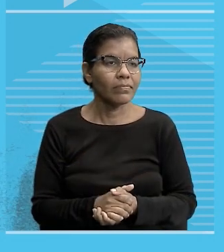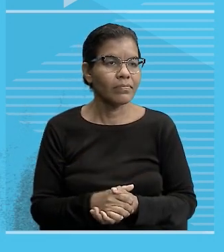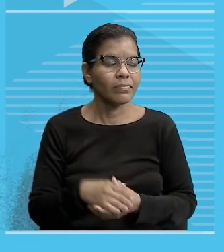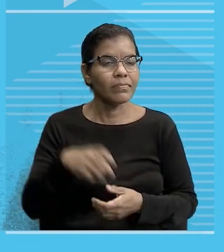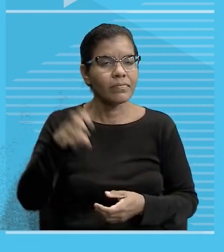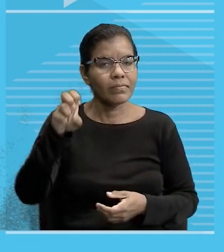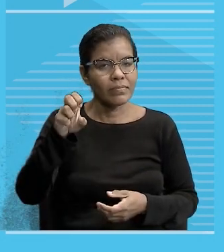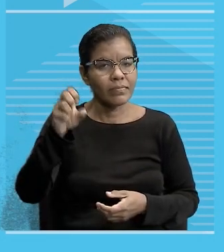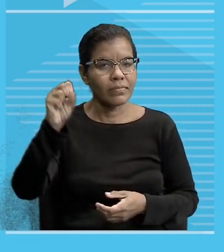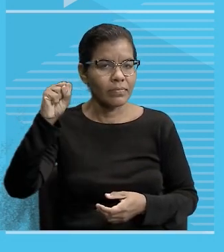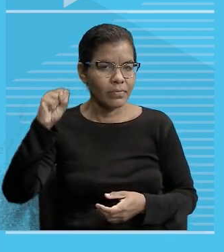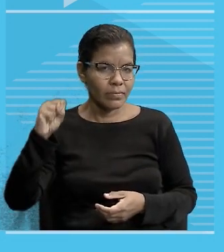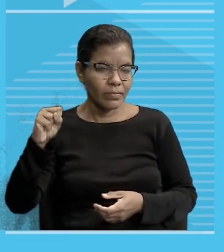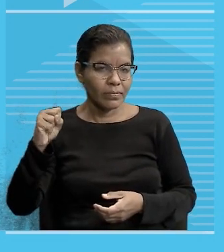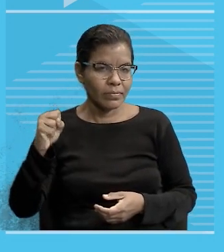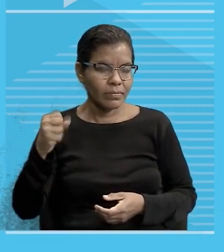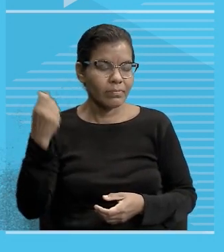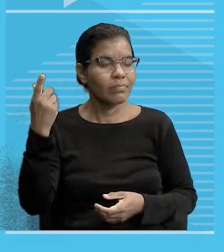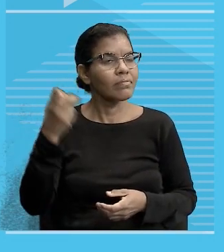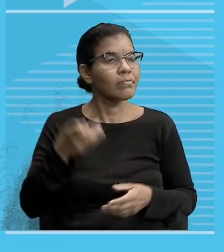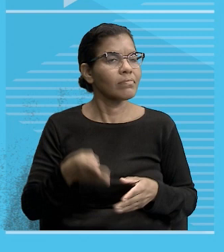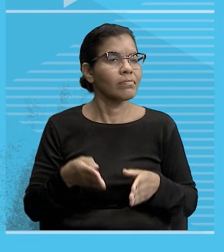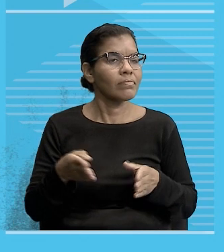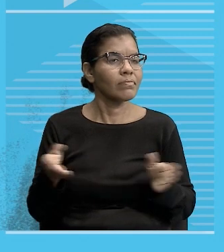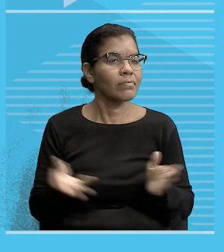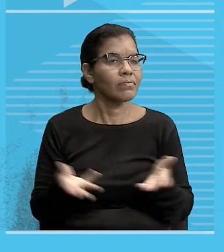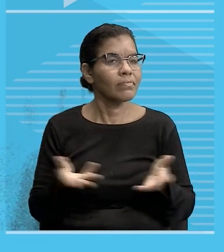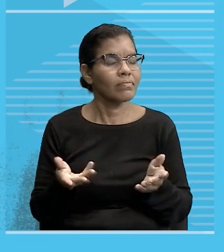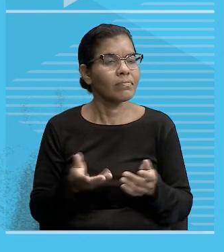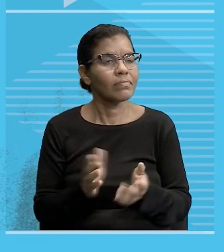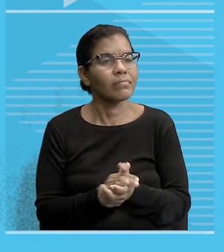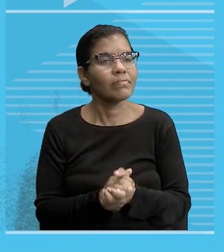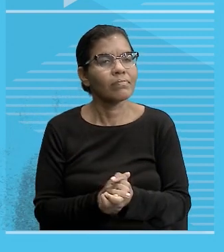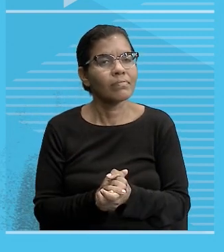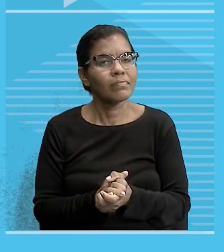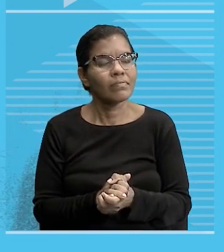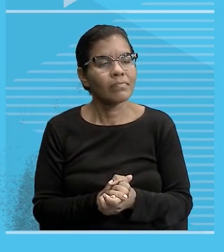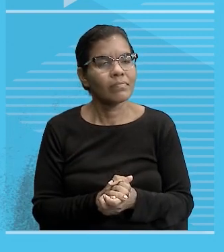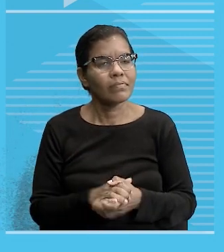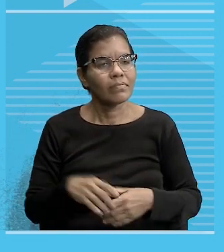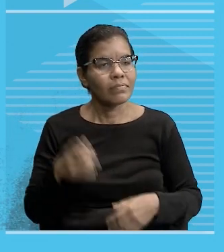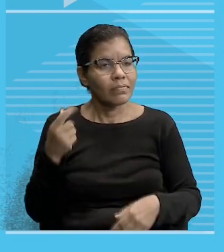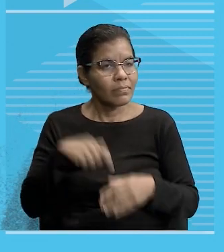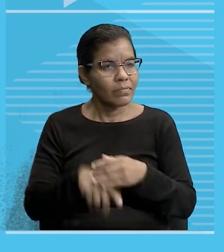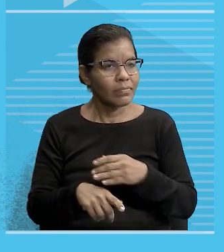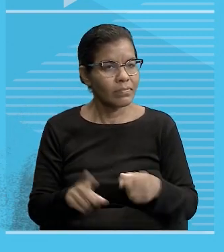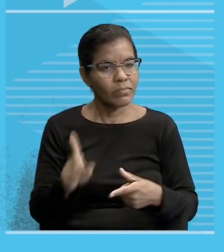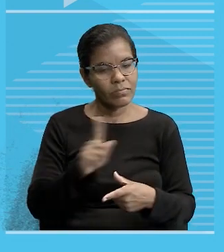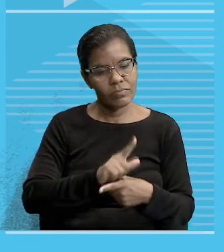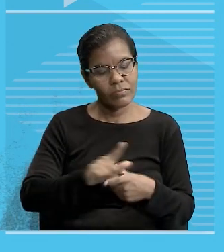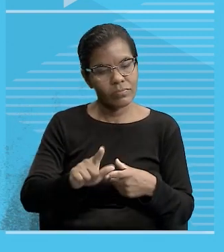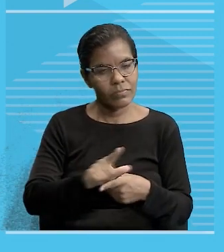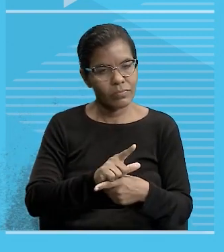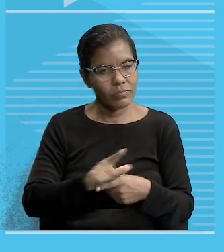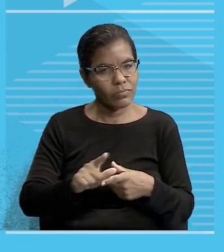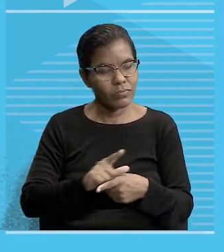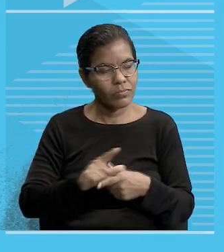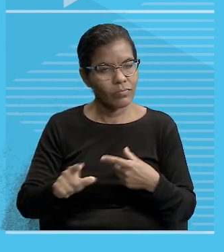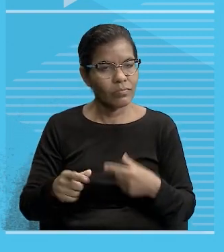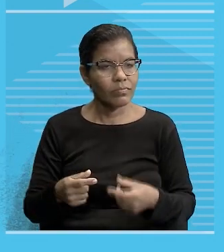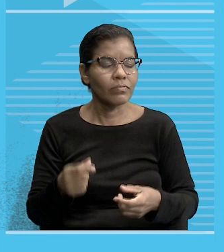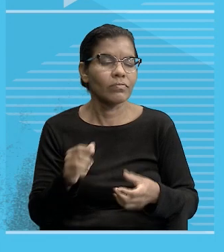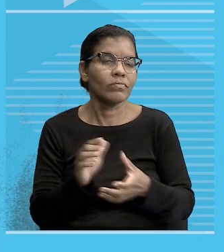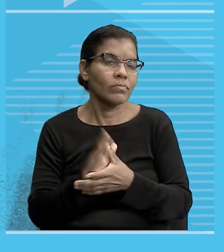5S que está previsto dentro da gestão da qualidade